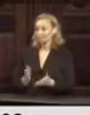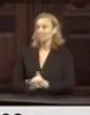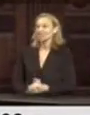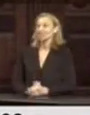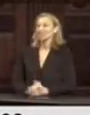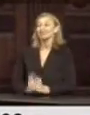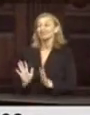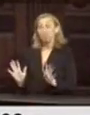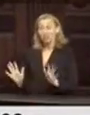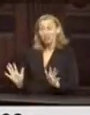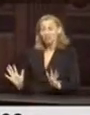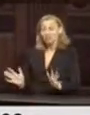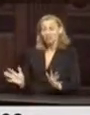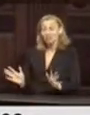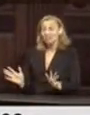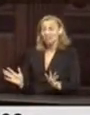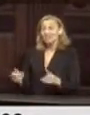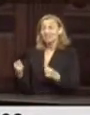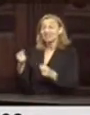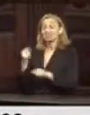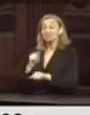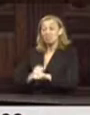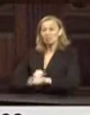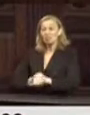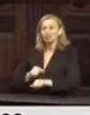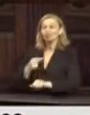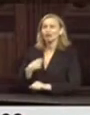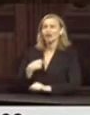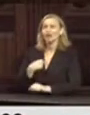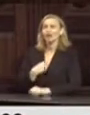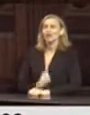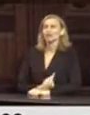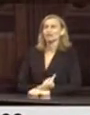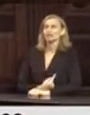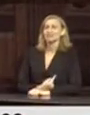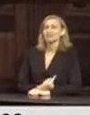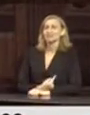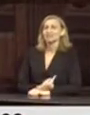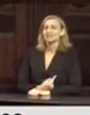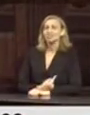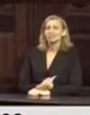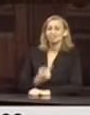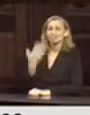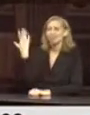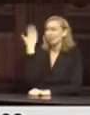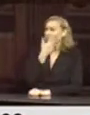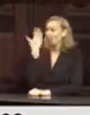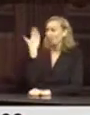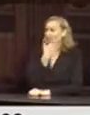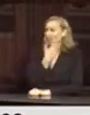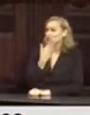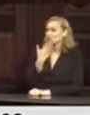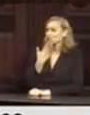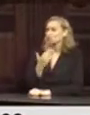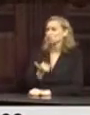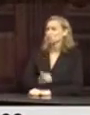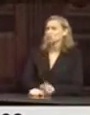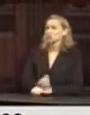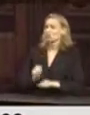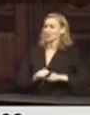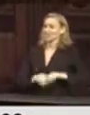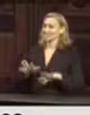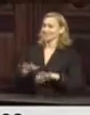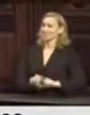Então, é nessa ótica que eu não vejo ser abordada que o Serviço de Inteligência do